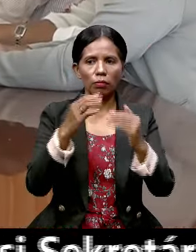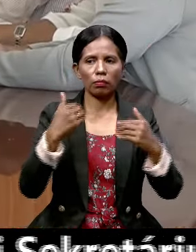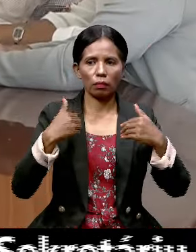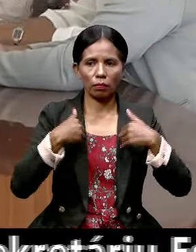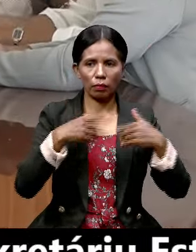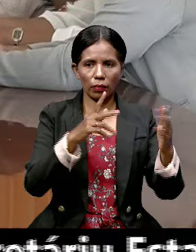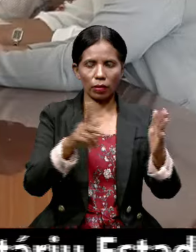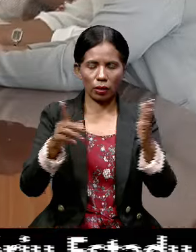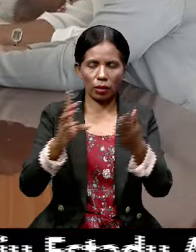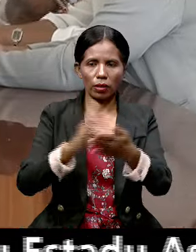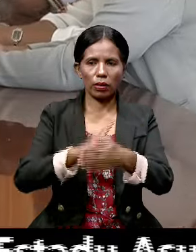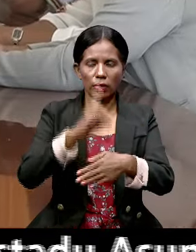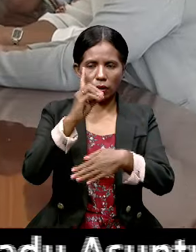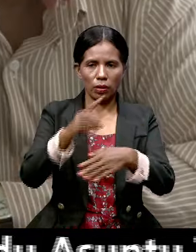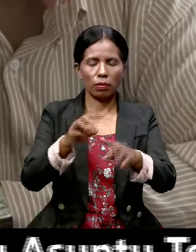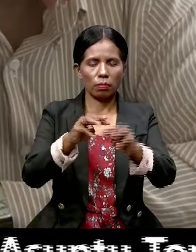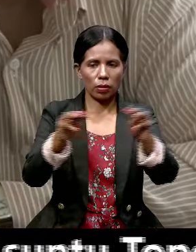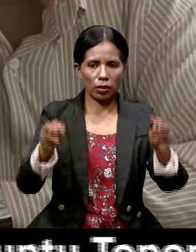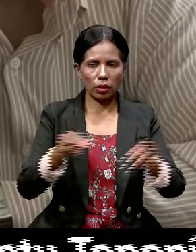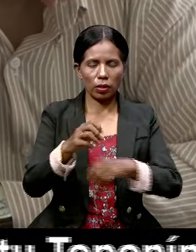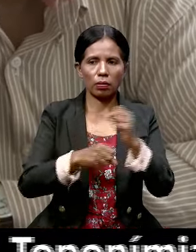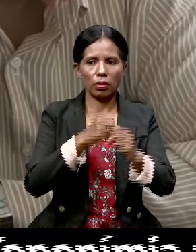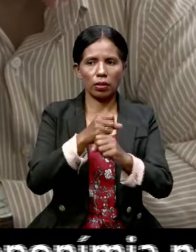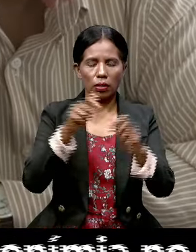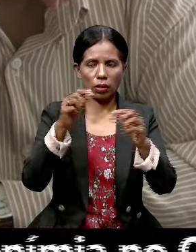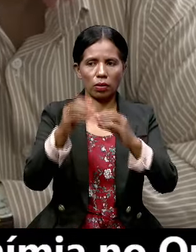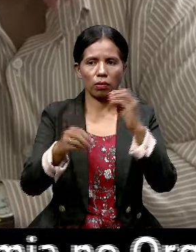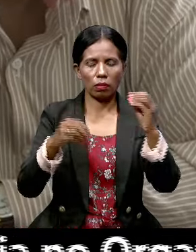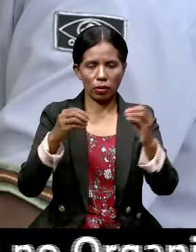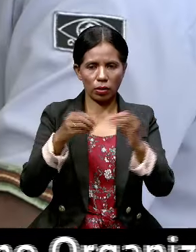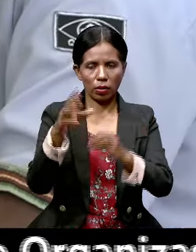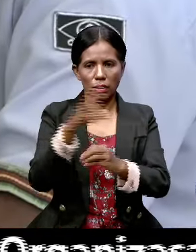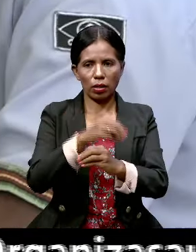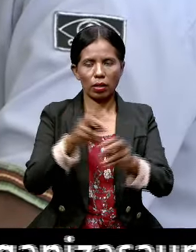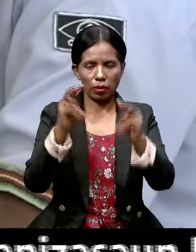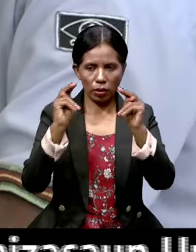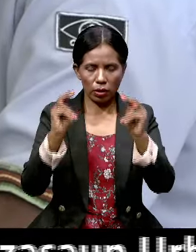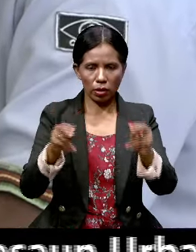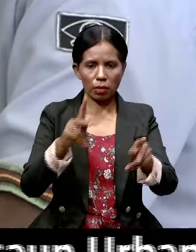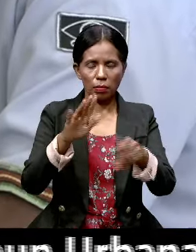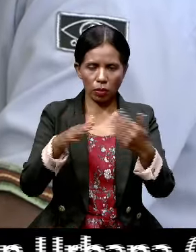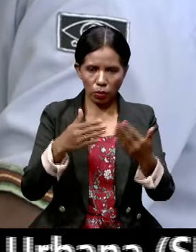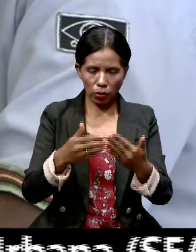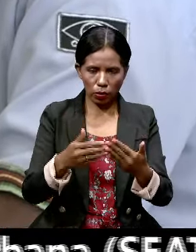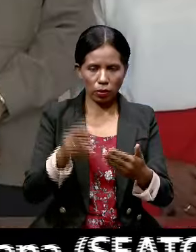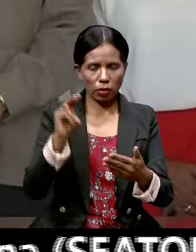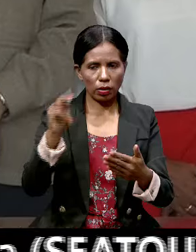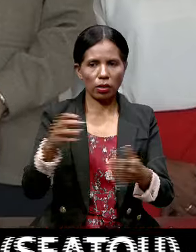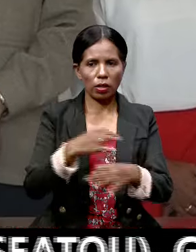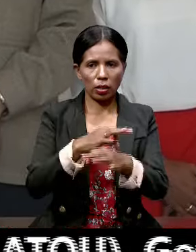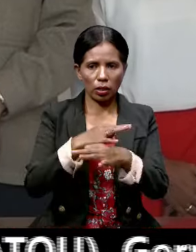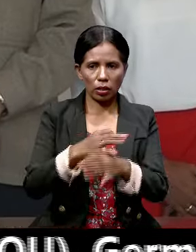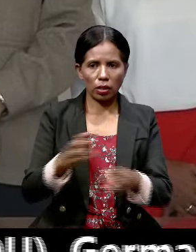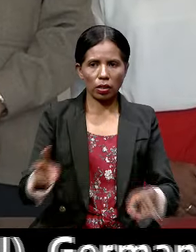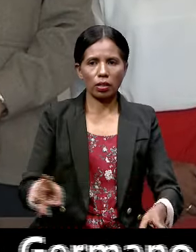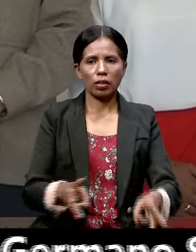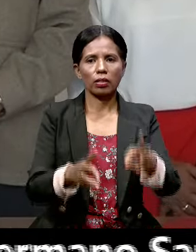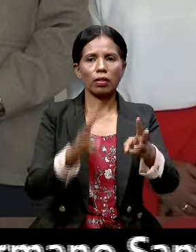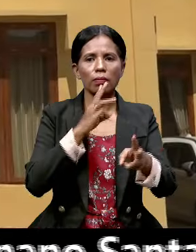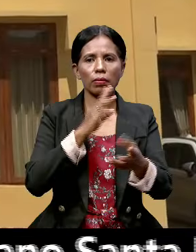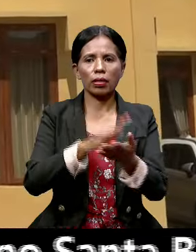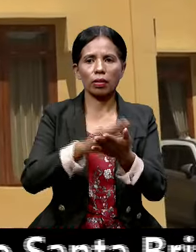de desenvolvimento integrado municipal batinang, né, com a construção necessidades povo niang hanesan, a dia condição estrada,